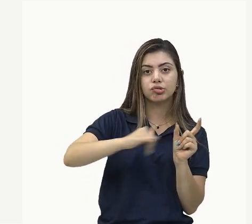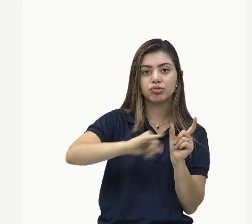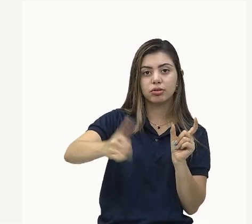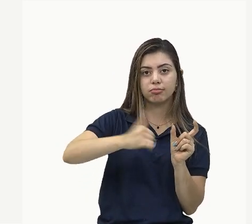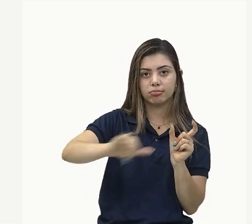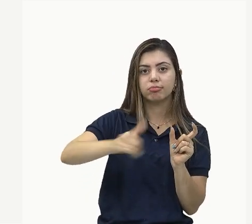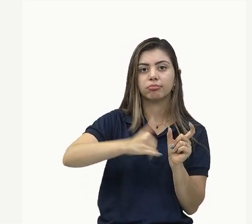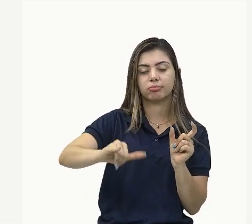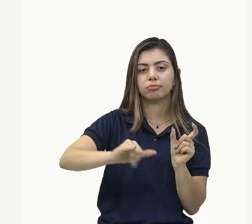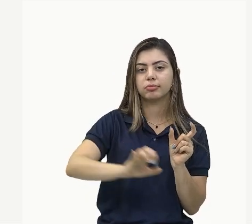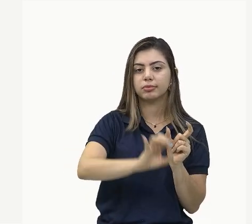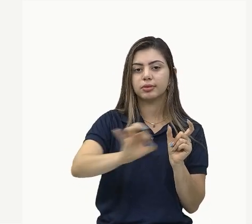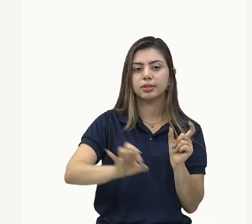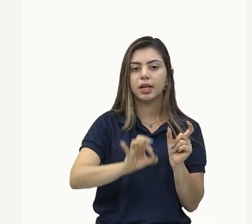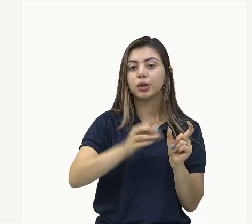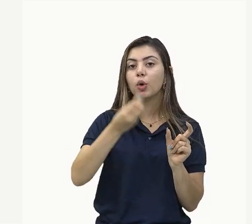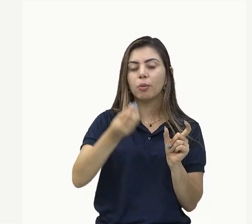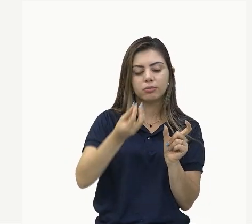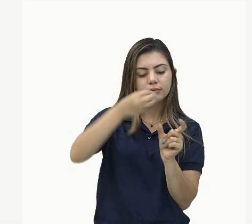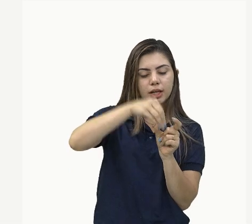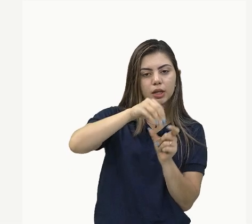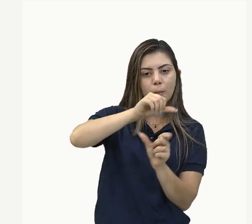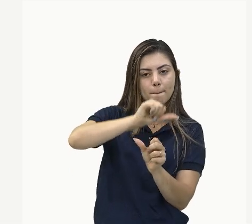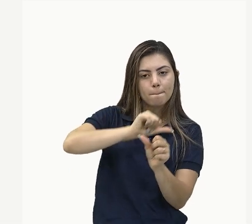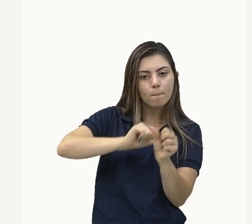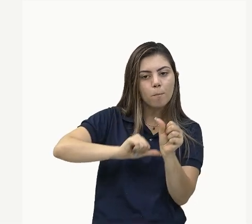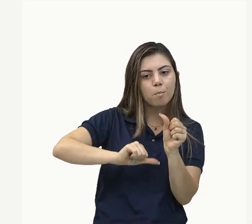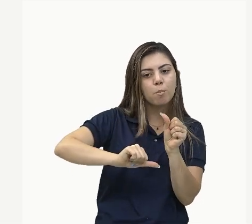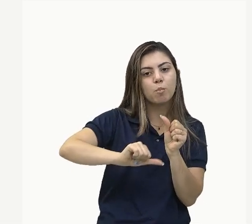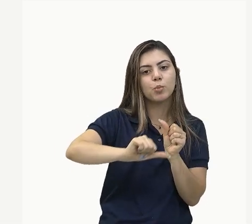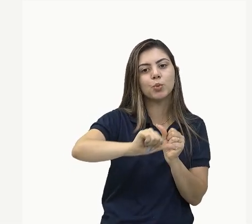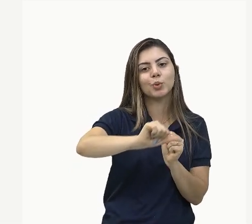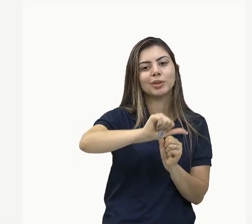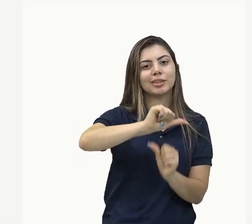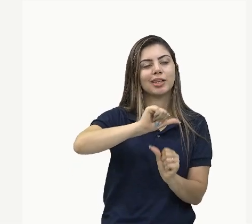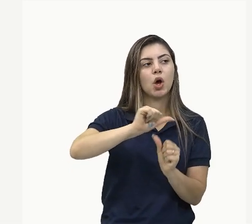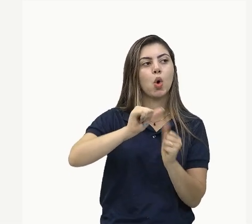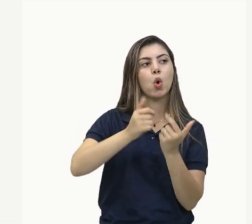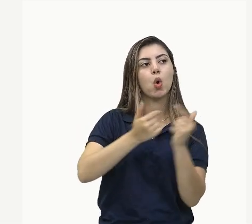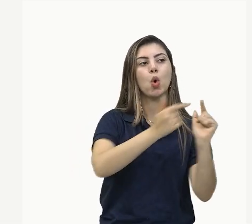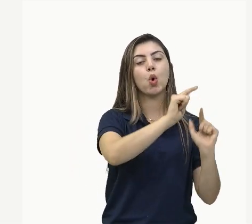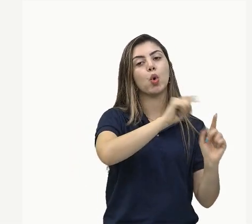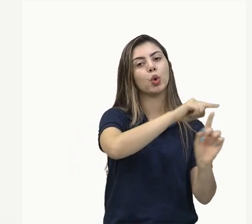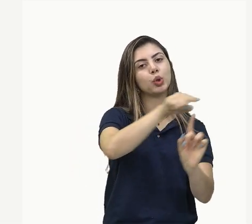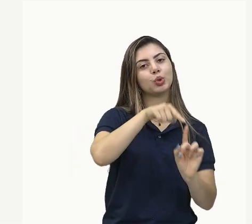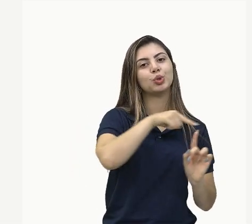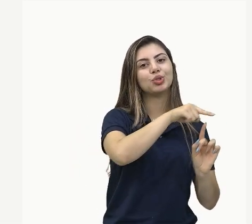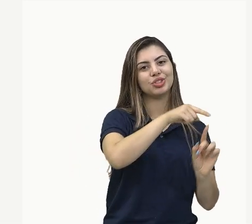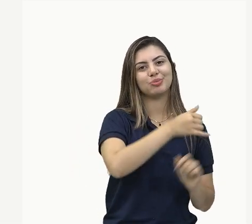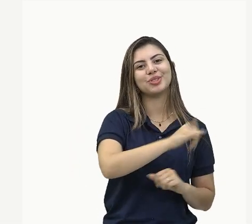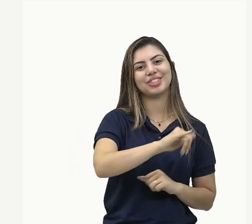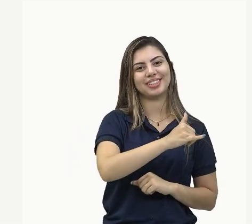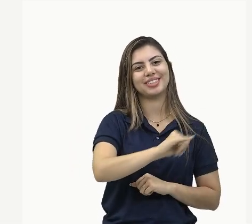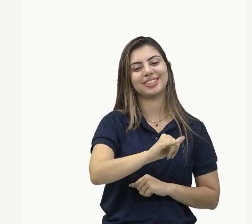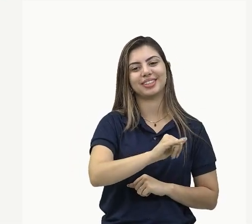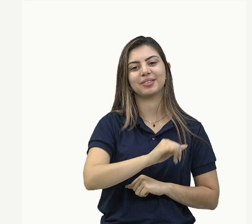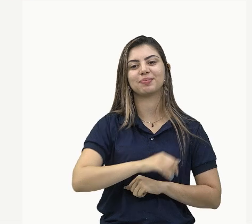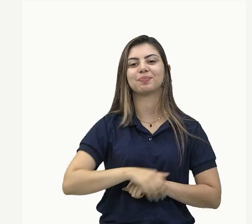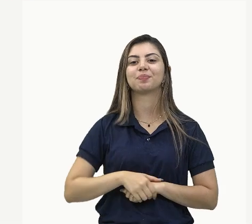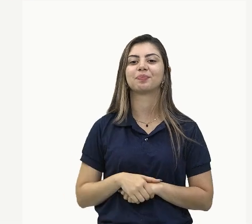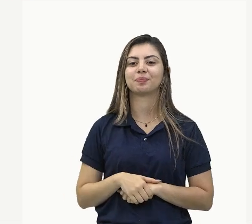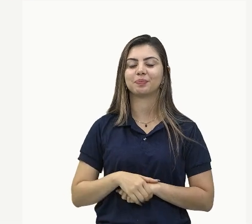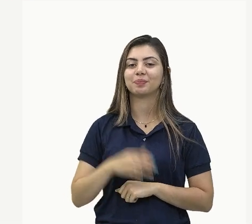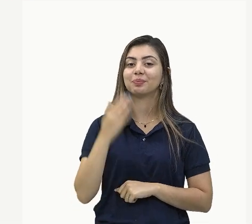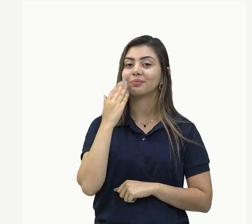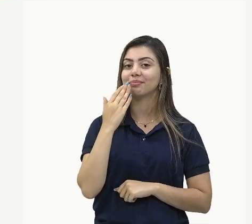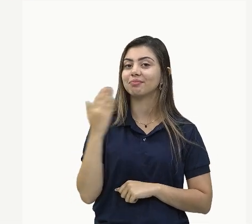elétrica, que será transformada em outra modalidade de energia que não